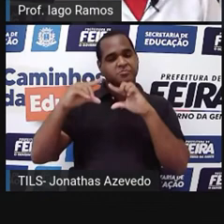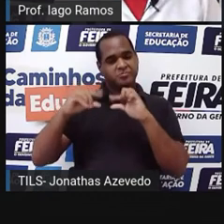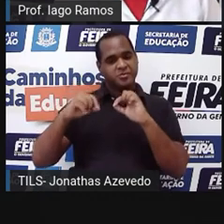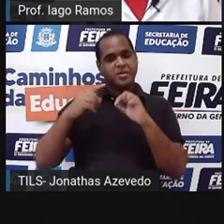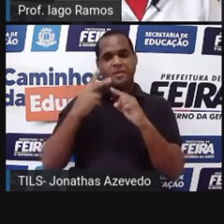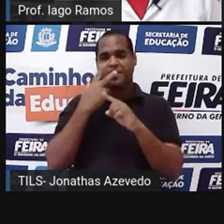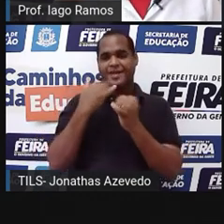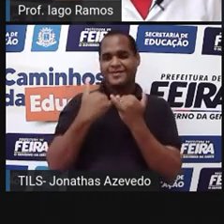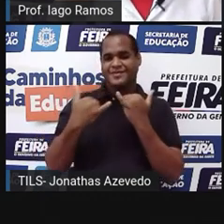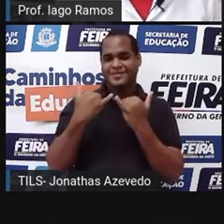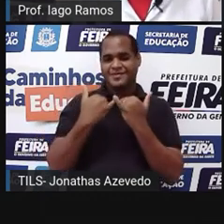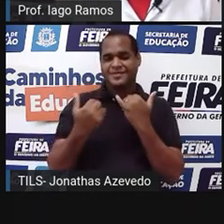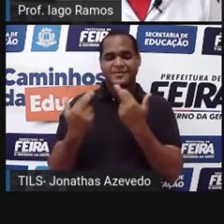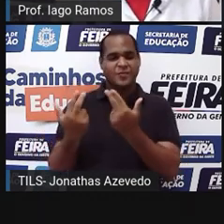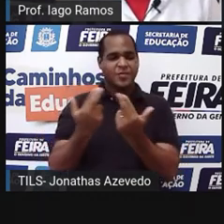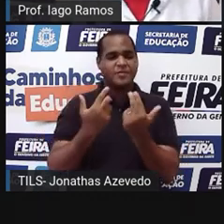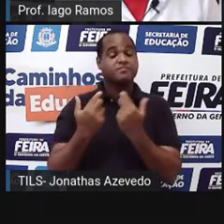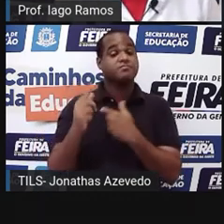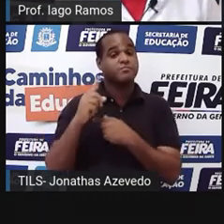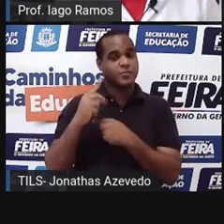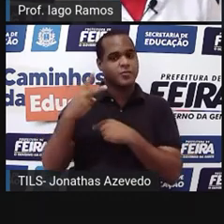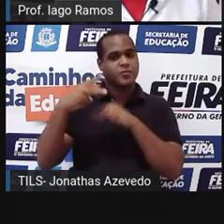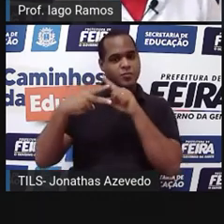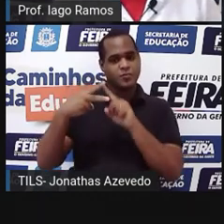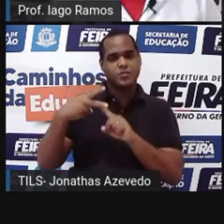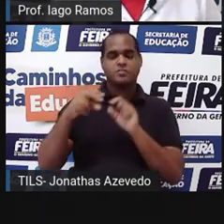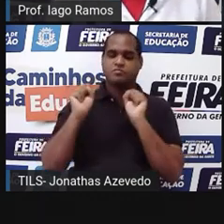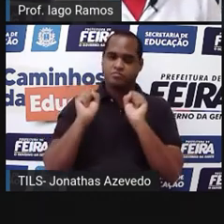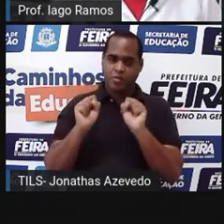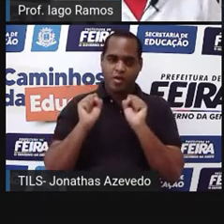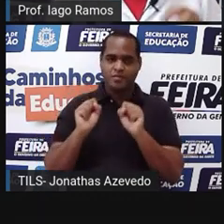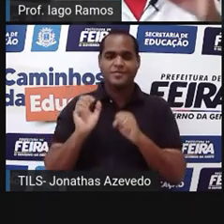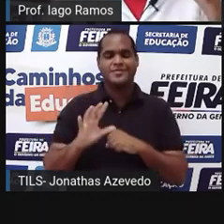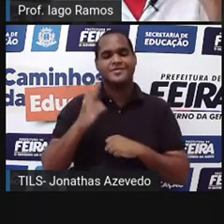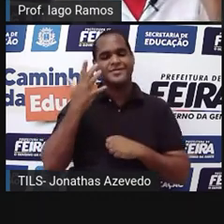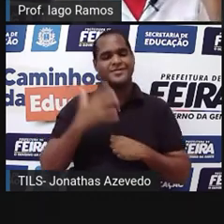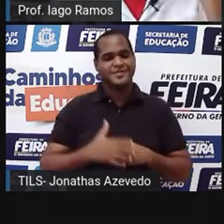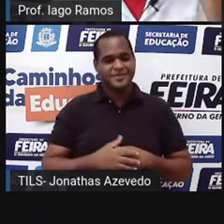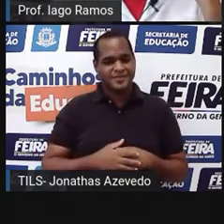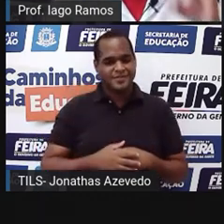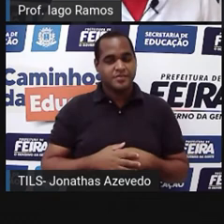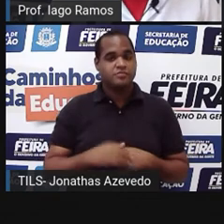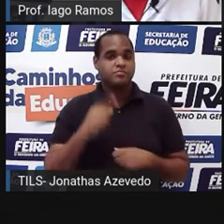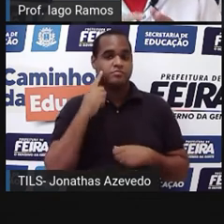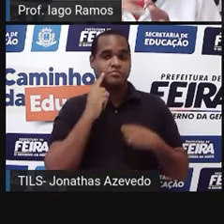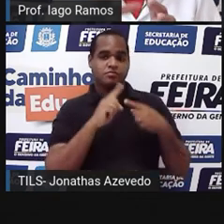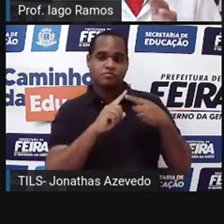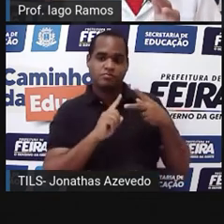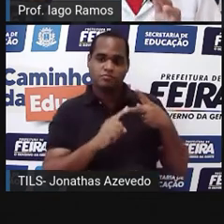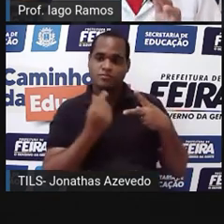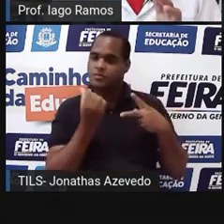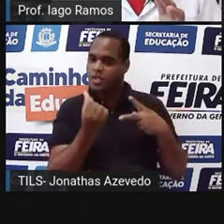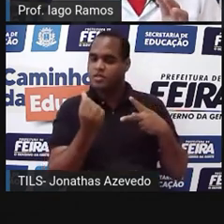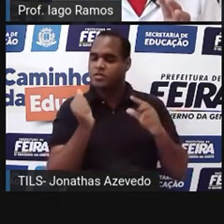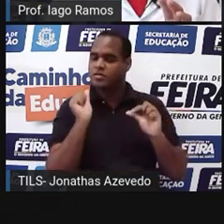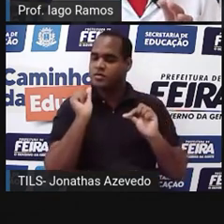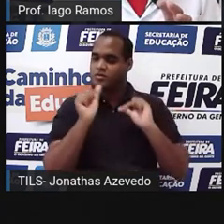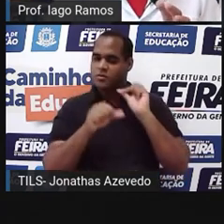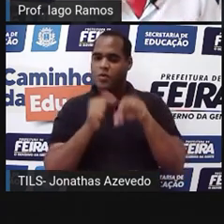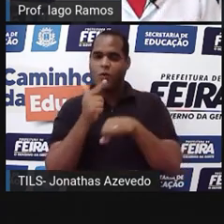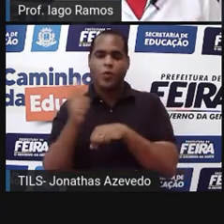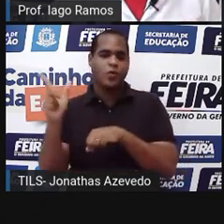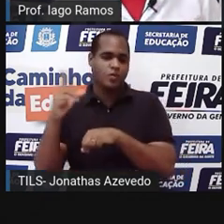ser semelhante. E vai acontecer essas duas coisas. E olha só, o lado que mede 6 no